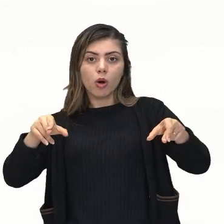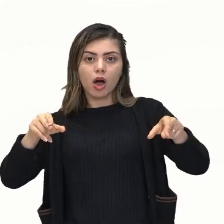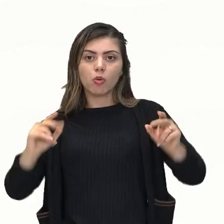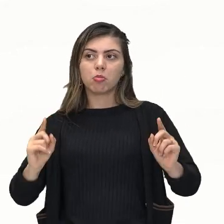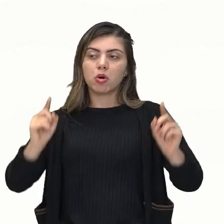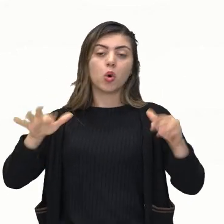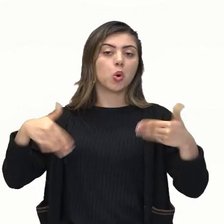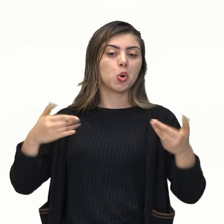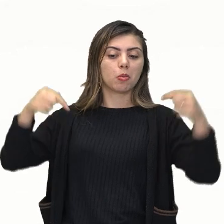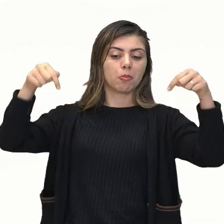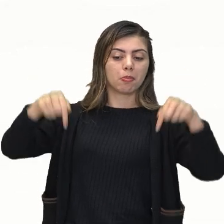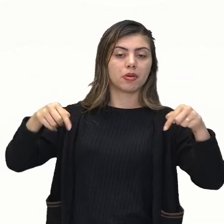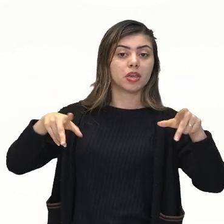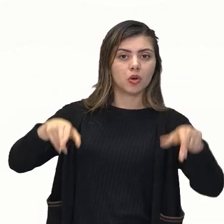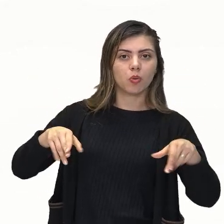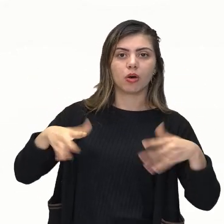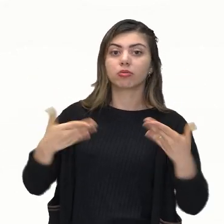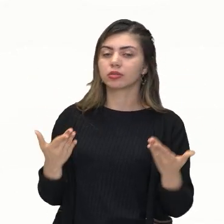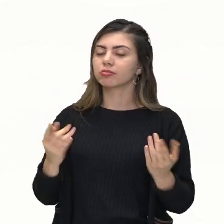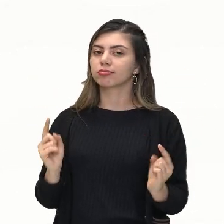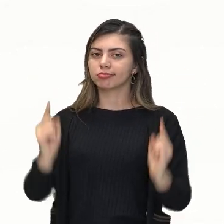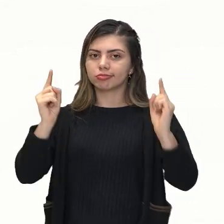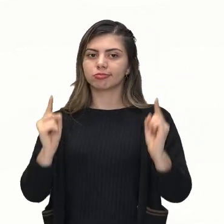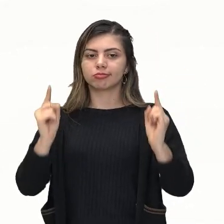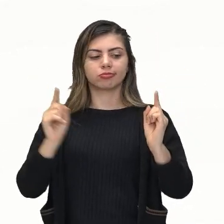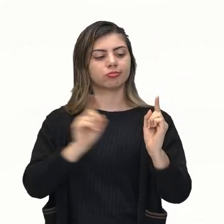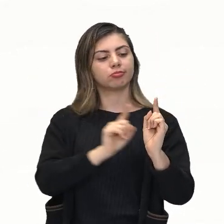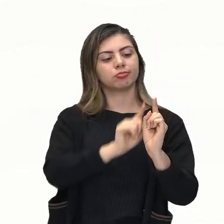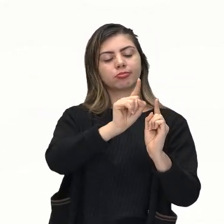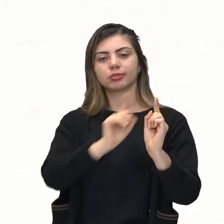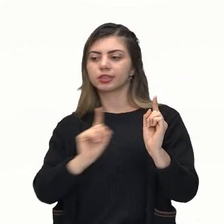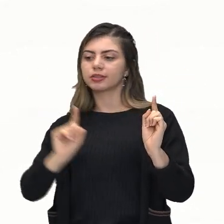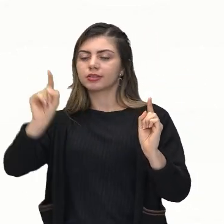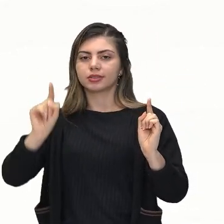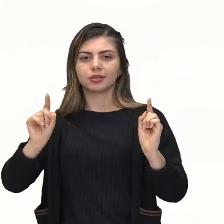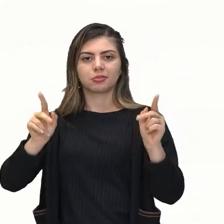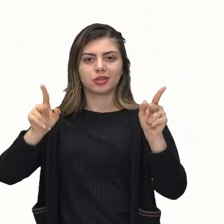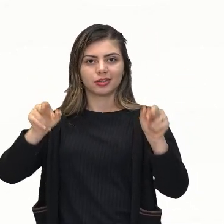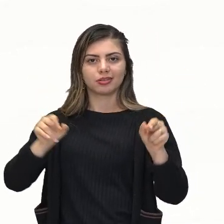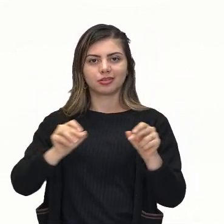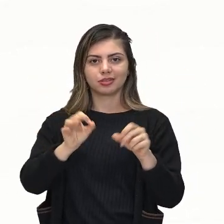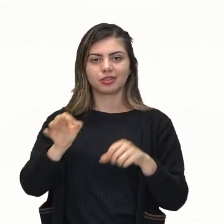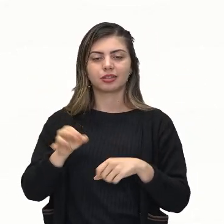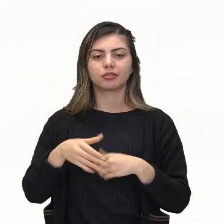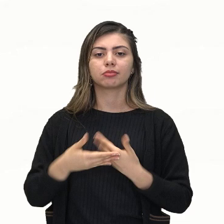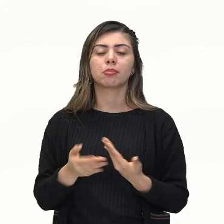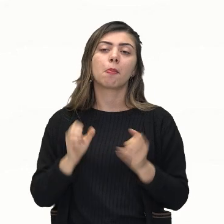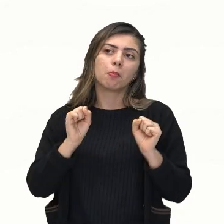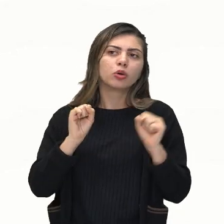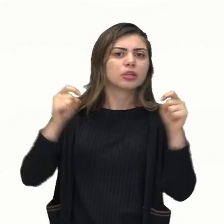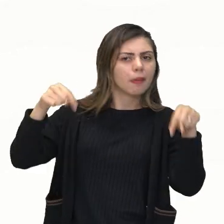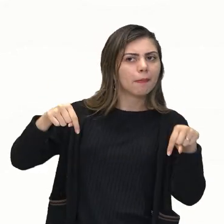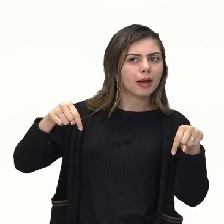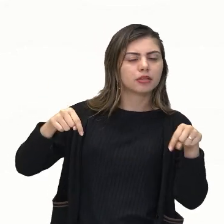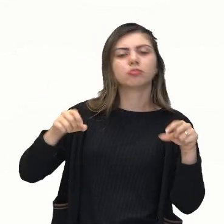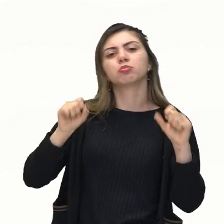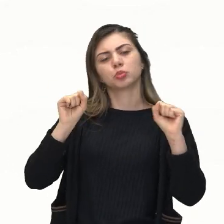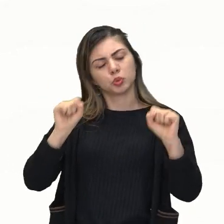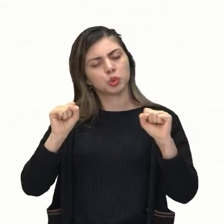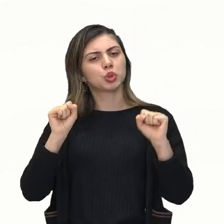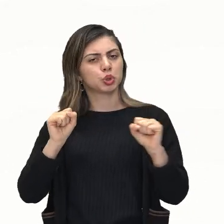Tá? Estão, né? As duas setas estão para cima. Professor, as duas setas poderiam estar para baixo? Claro que